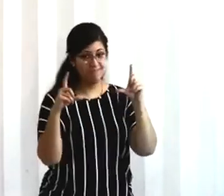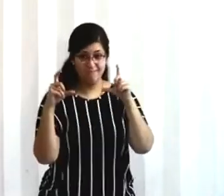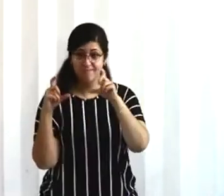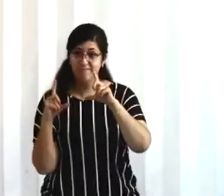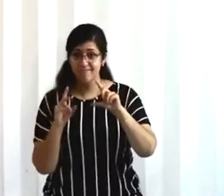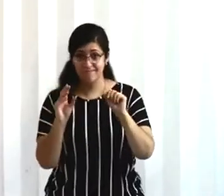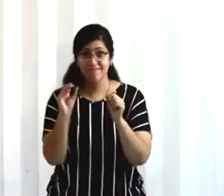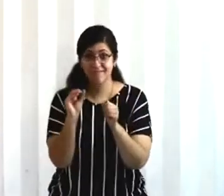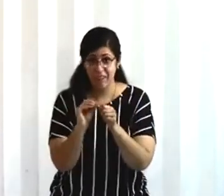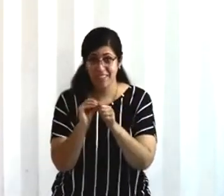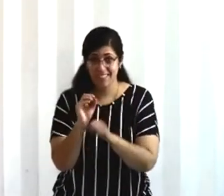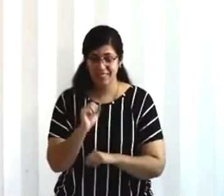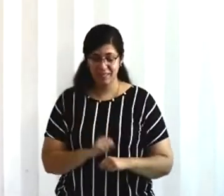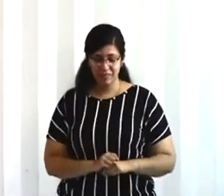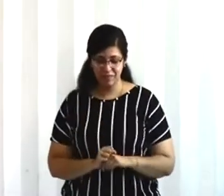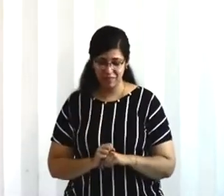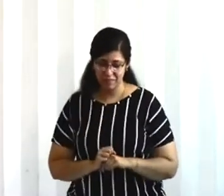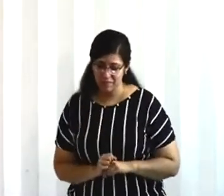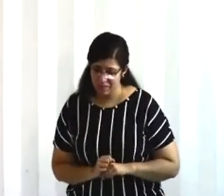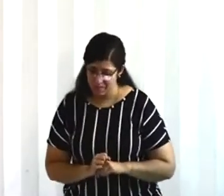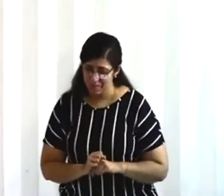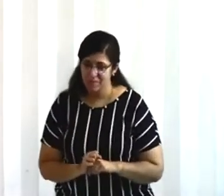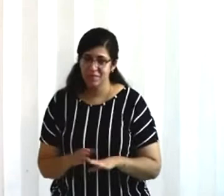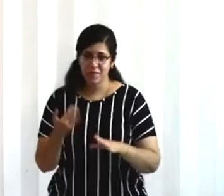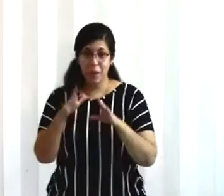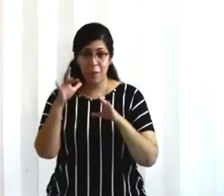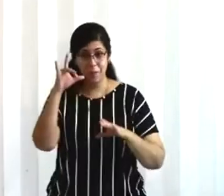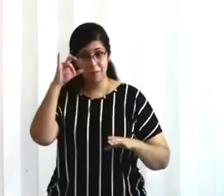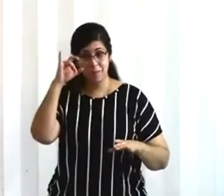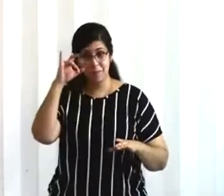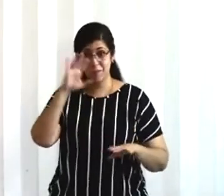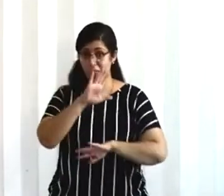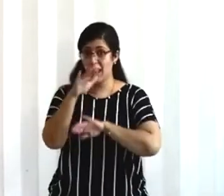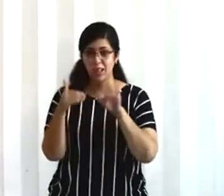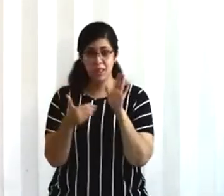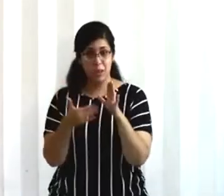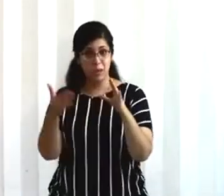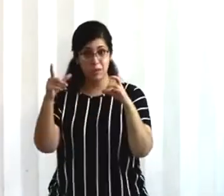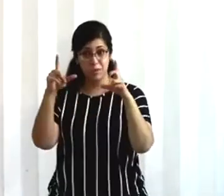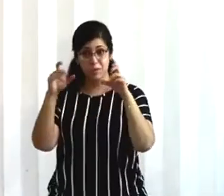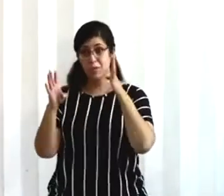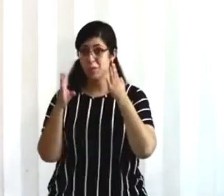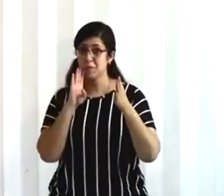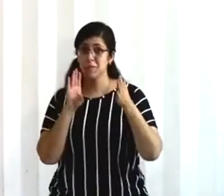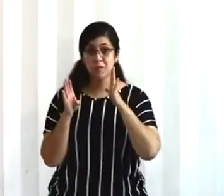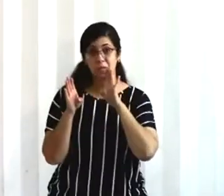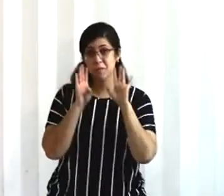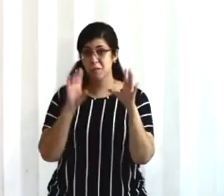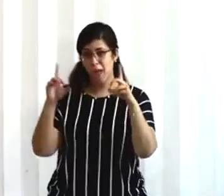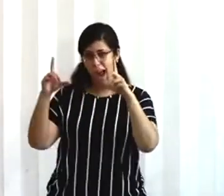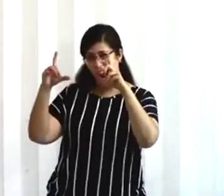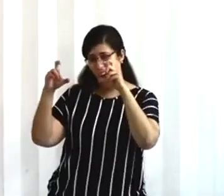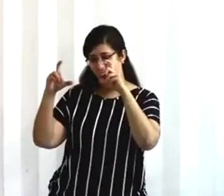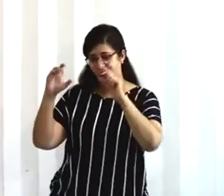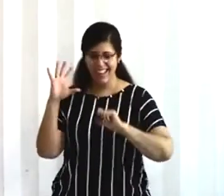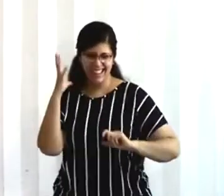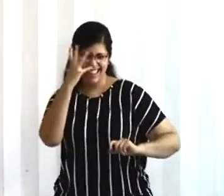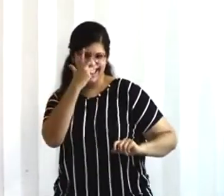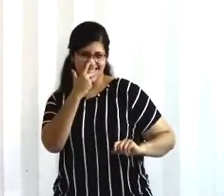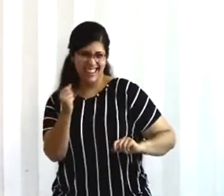nosso Instagram, postar nas nossas redes sociais, para dizer: olha o local lindo que eu estou, olha a luz que está atrás de